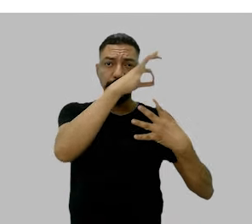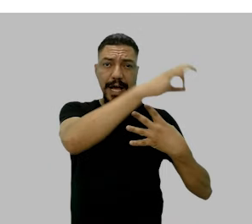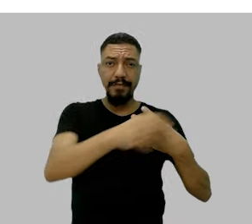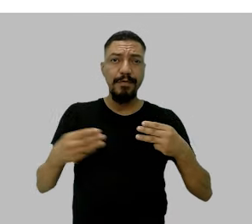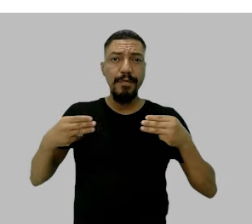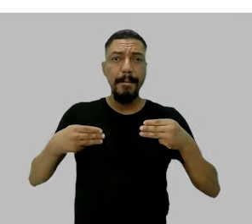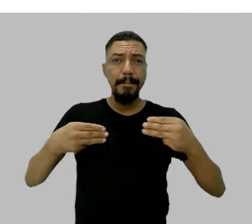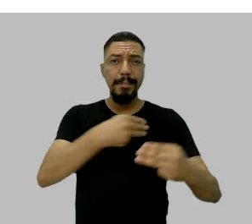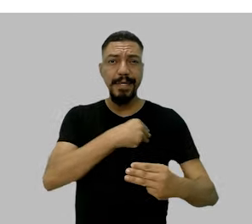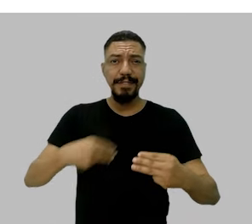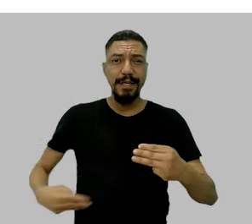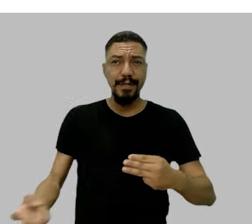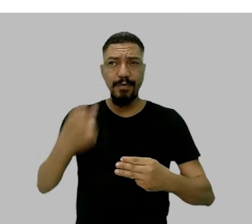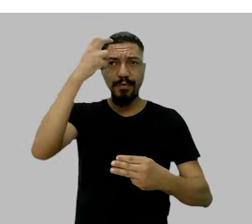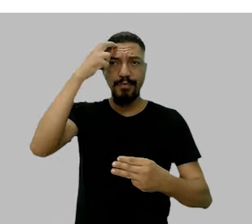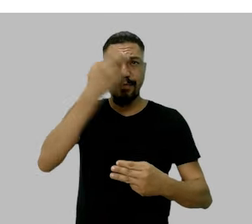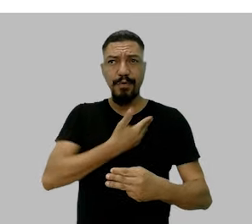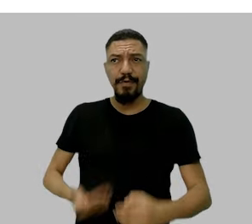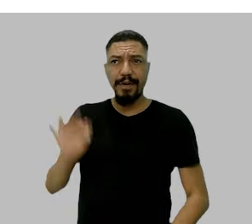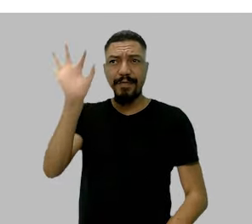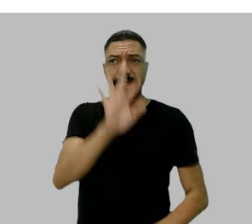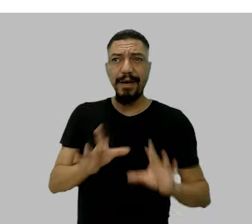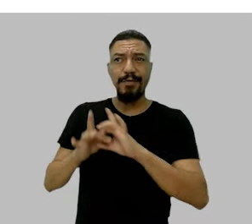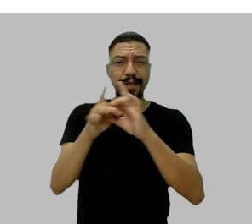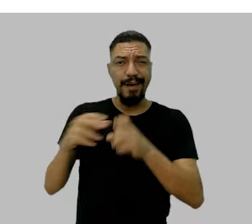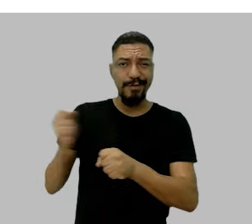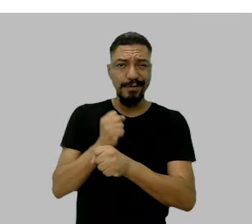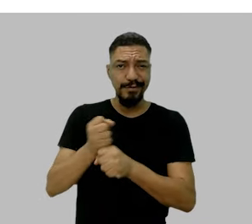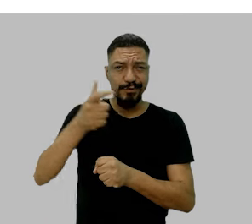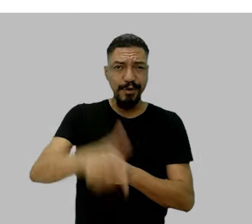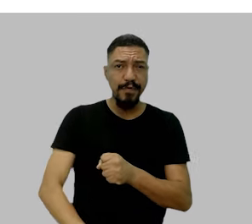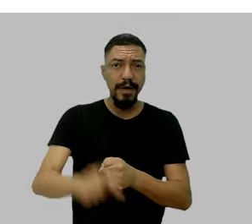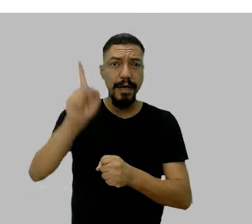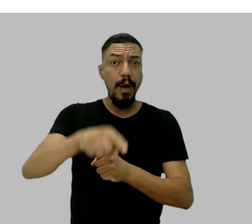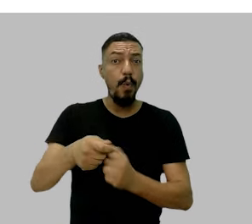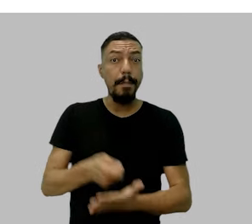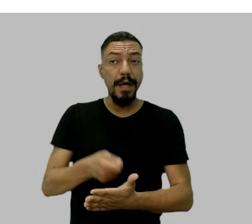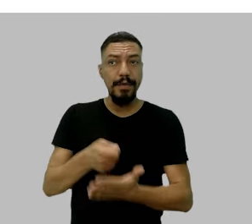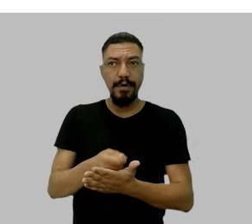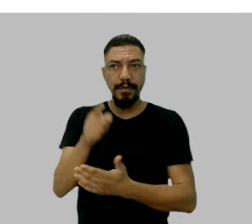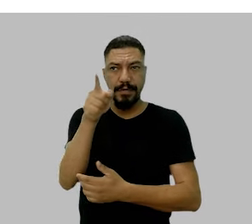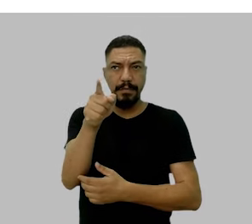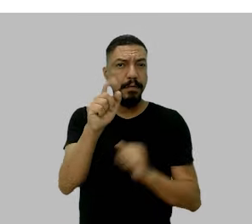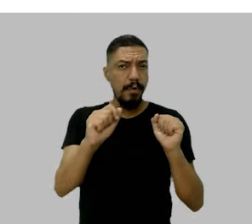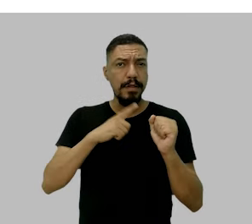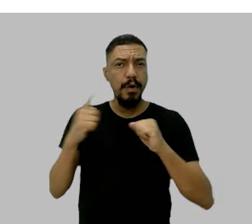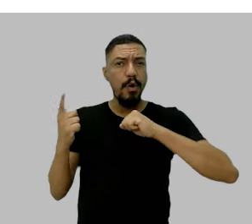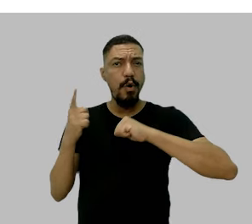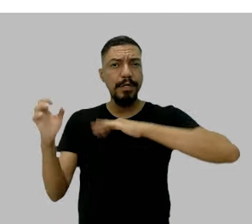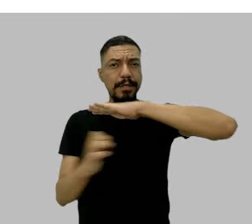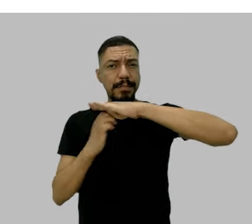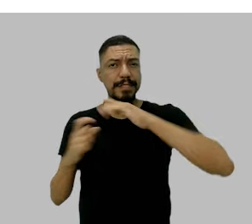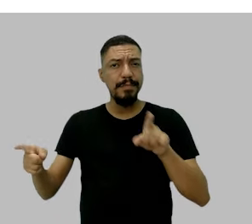Federal, União e Reconstrução. Essa é a régua obrigatória. Mas eu posso ter parceiros. O que vai mais nessa